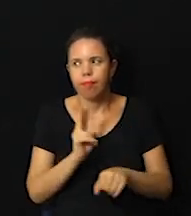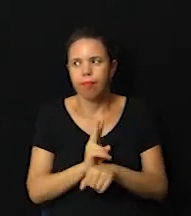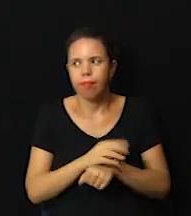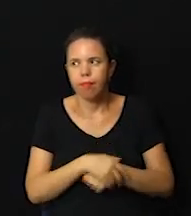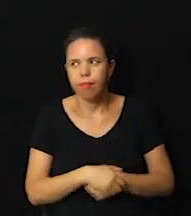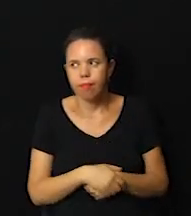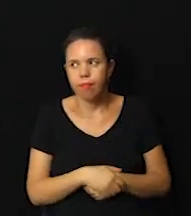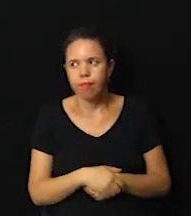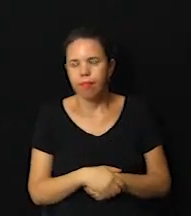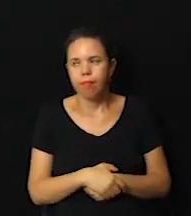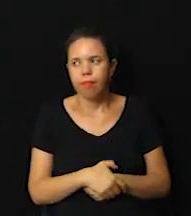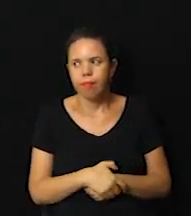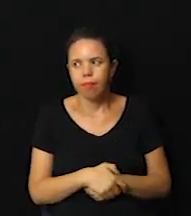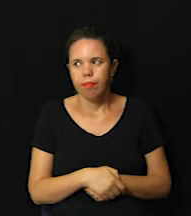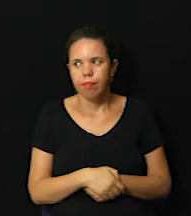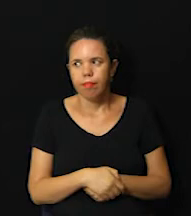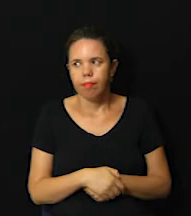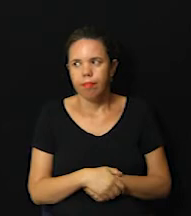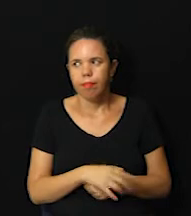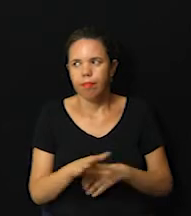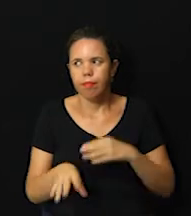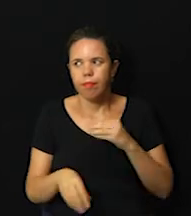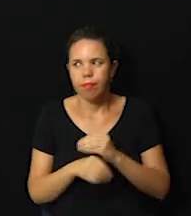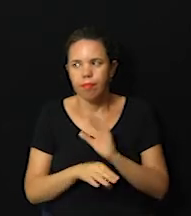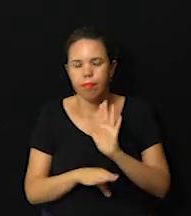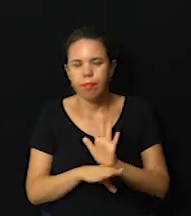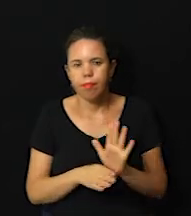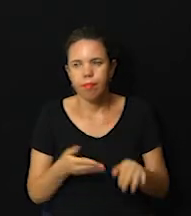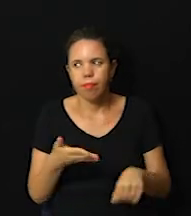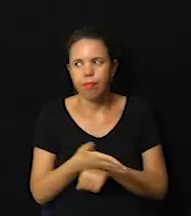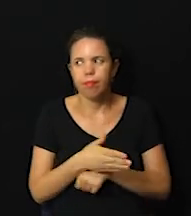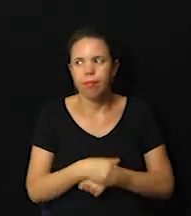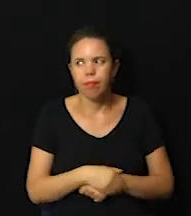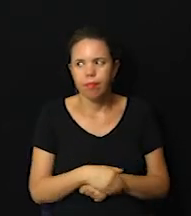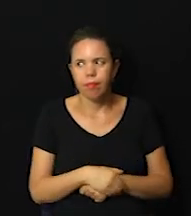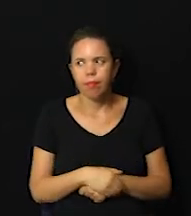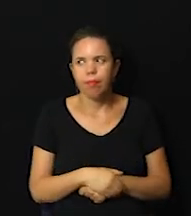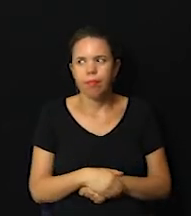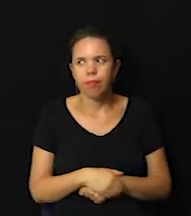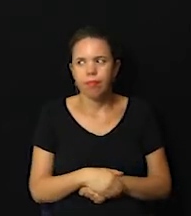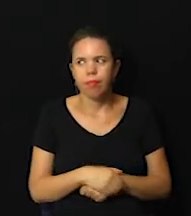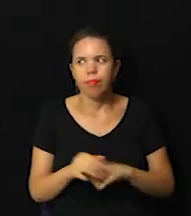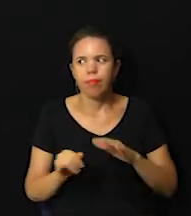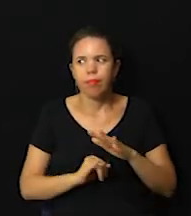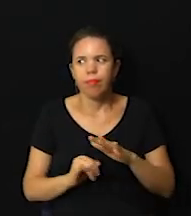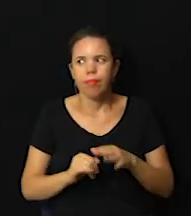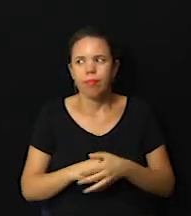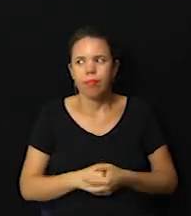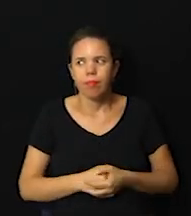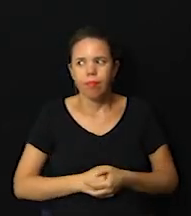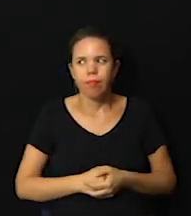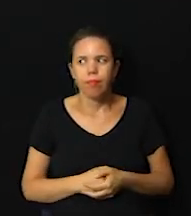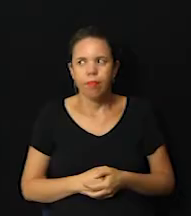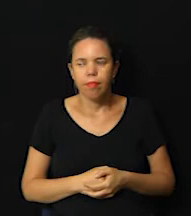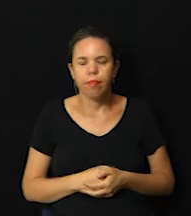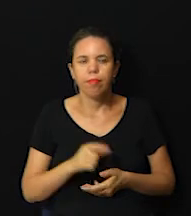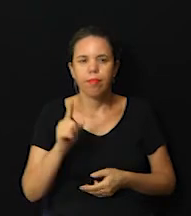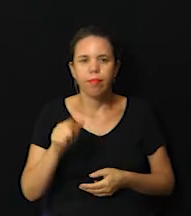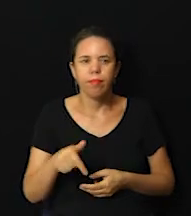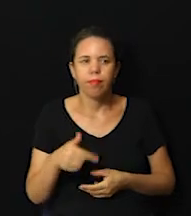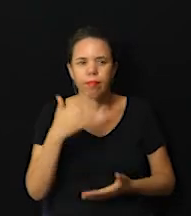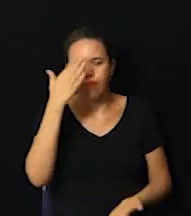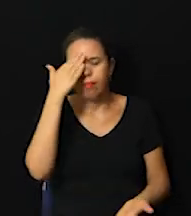cuidando e vai facilitar para todo mundo que também faz parte de ONGs, né, de entidades. A